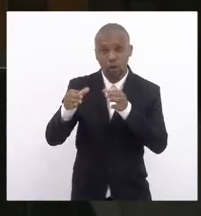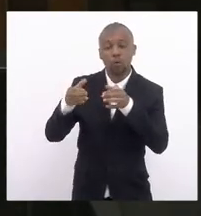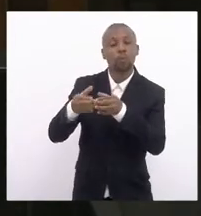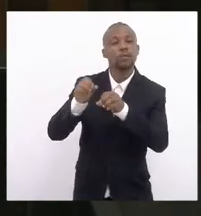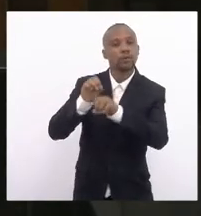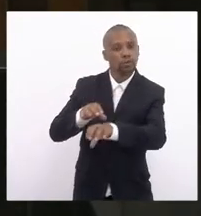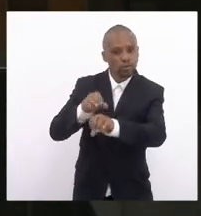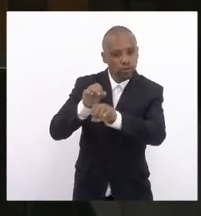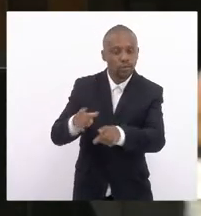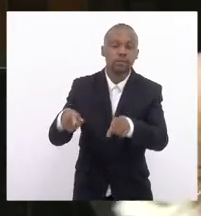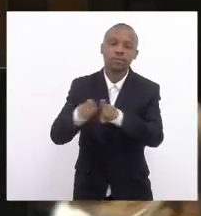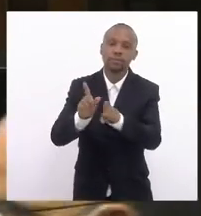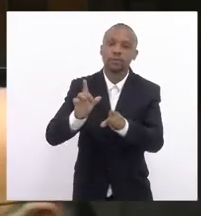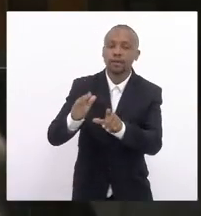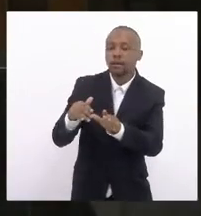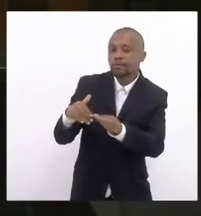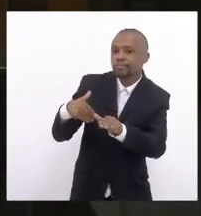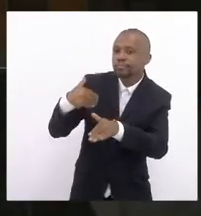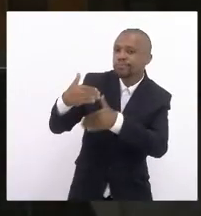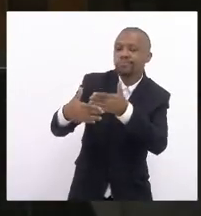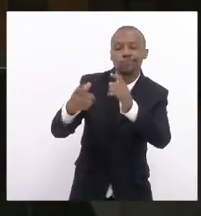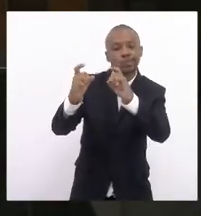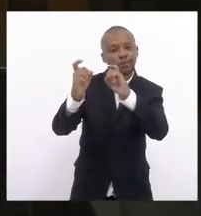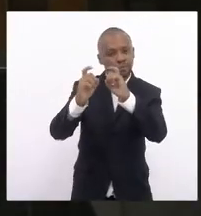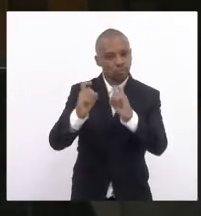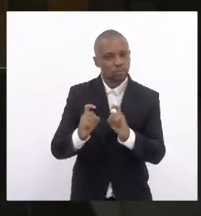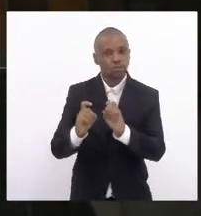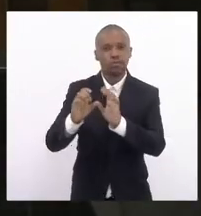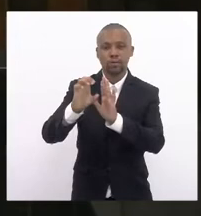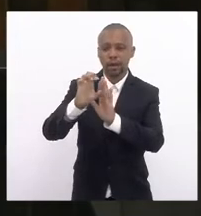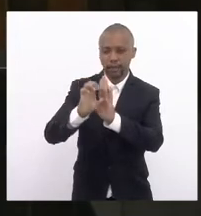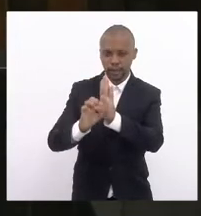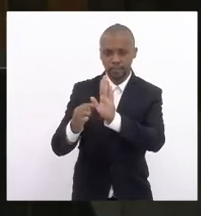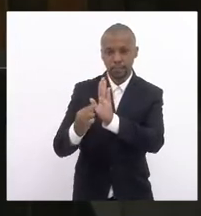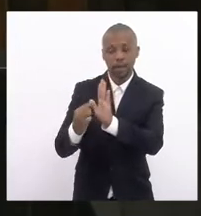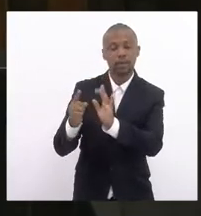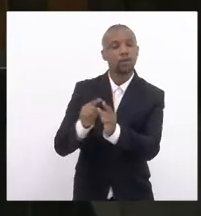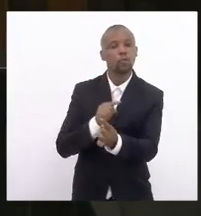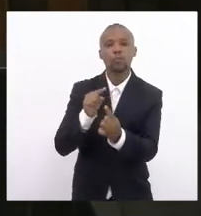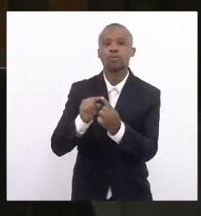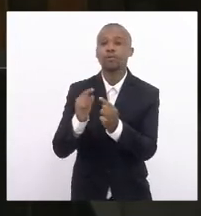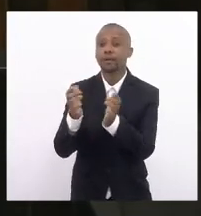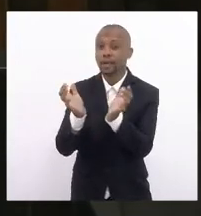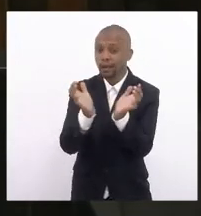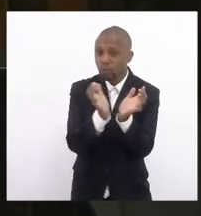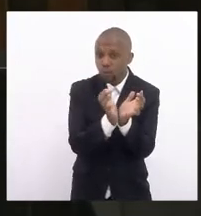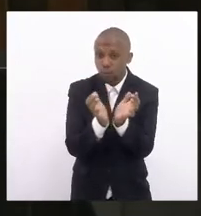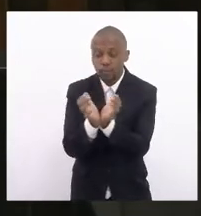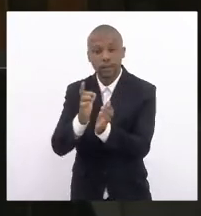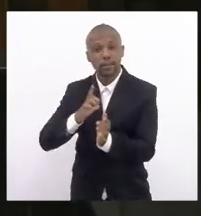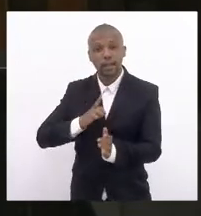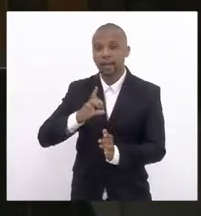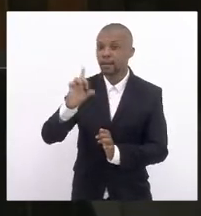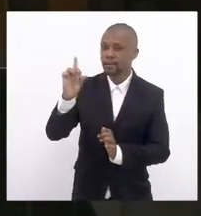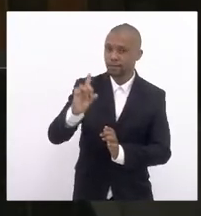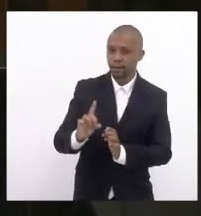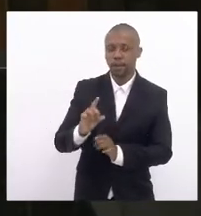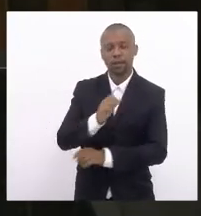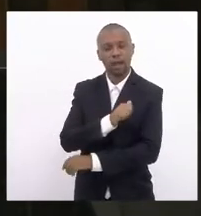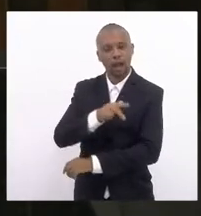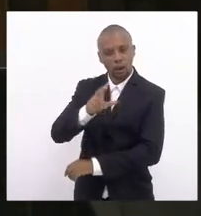inclusive, tramitando essa emenda, para que as turmas que tenham pessoas com deficiência